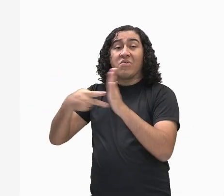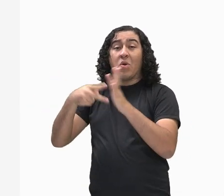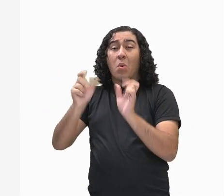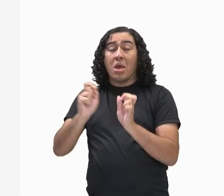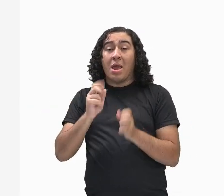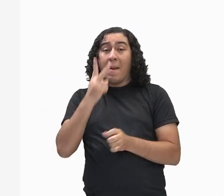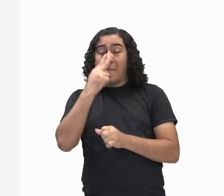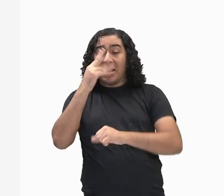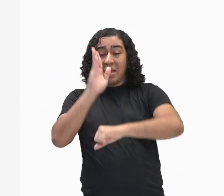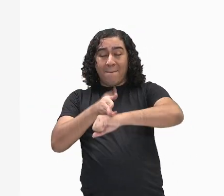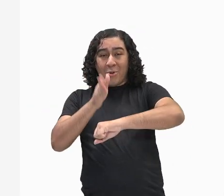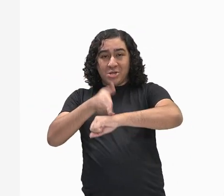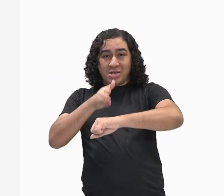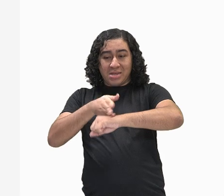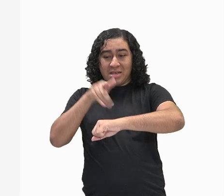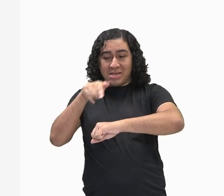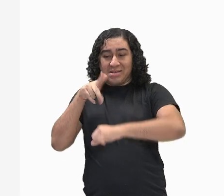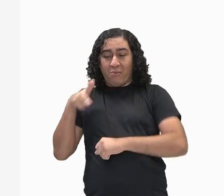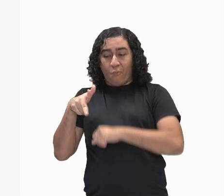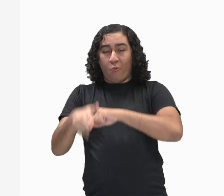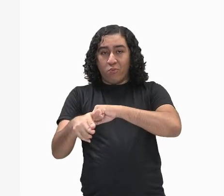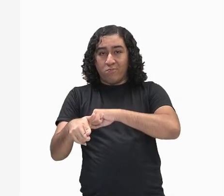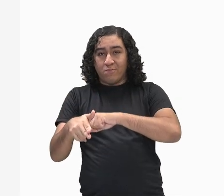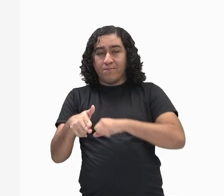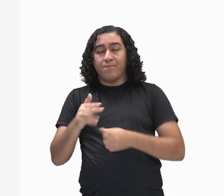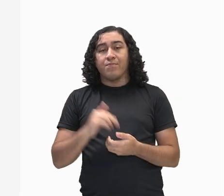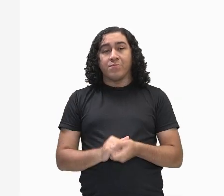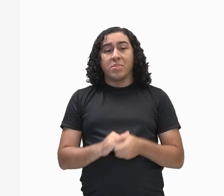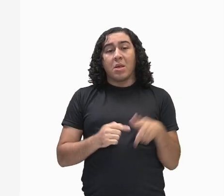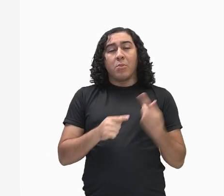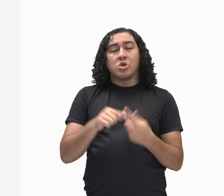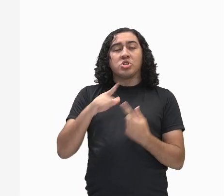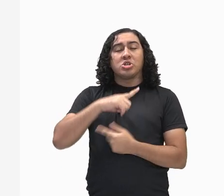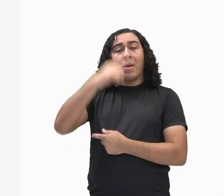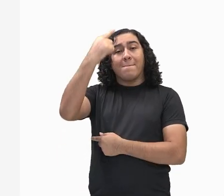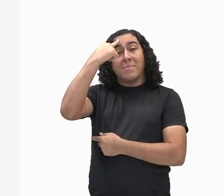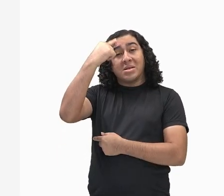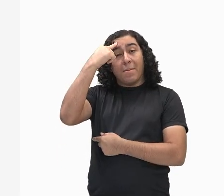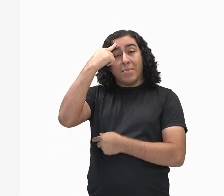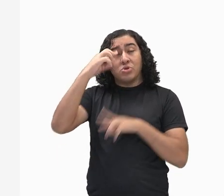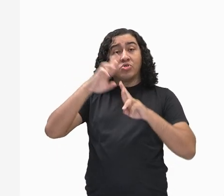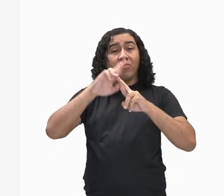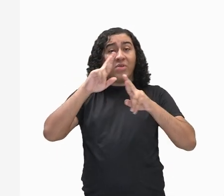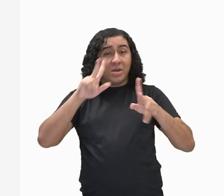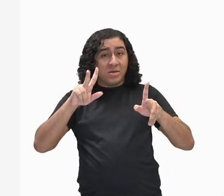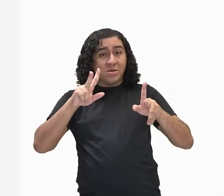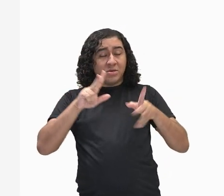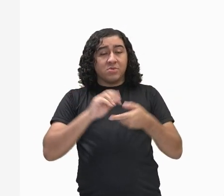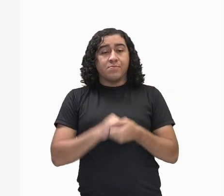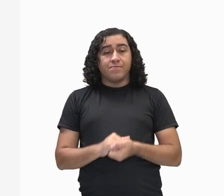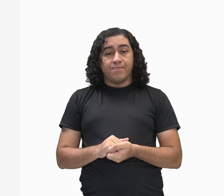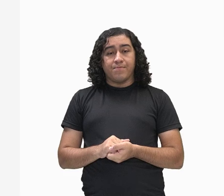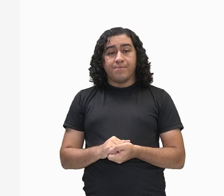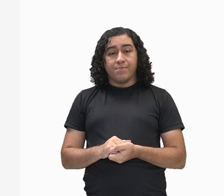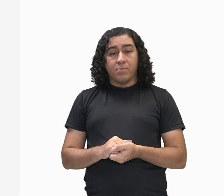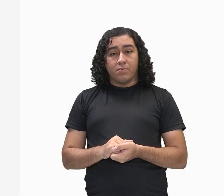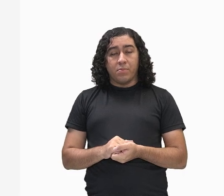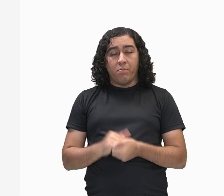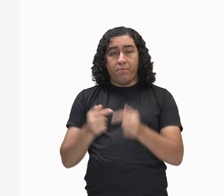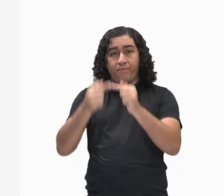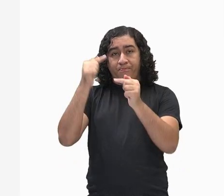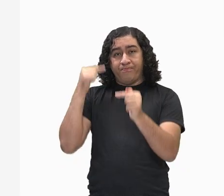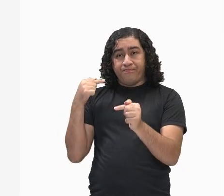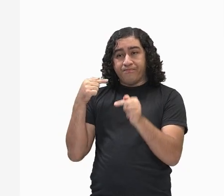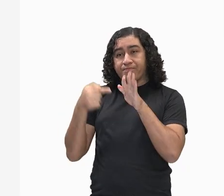com esses antigos modelos de pensamento linear, tá? Que eram defendidos na